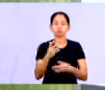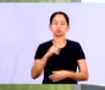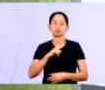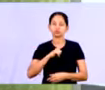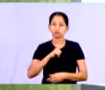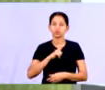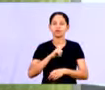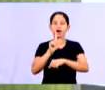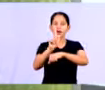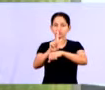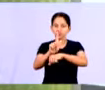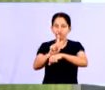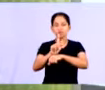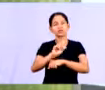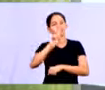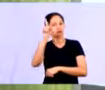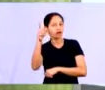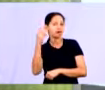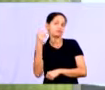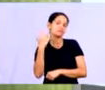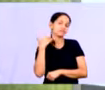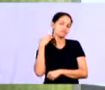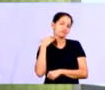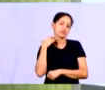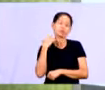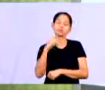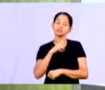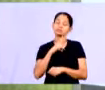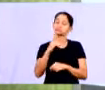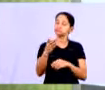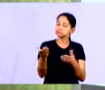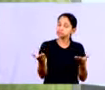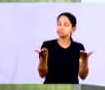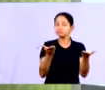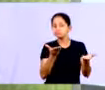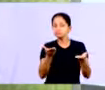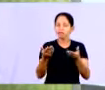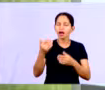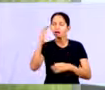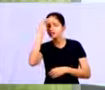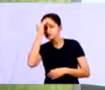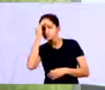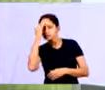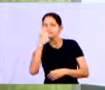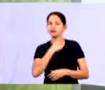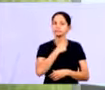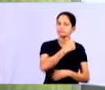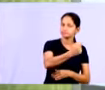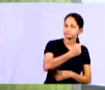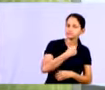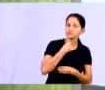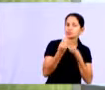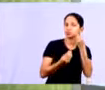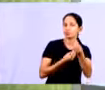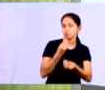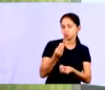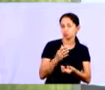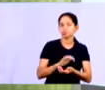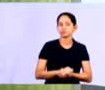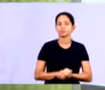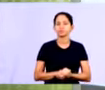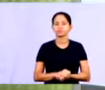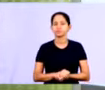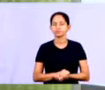gerente de uma instituição financeira e aí nesse espaço de tempo a gente vai entender como funciona todo esse processo. Ok.